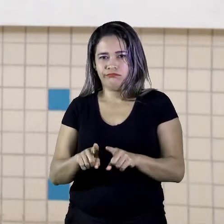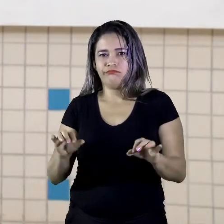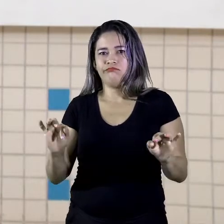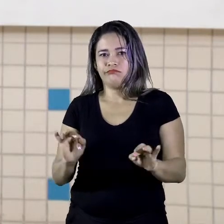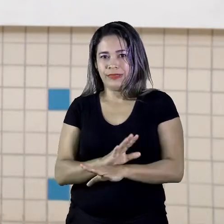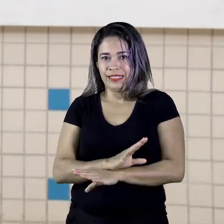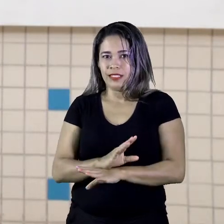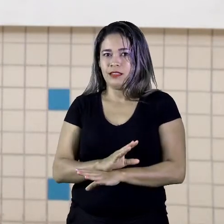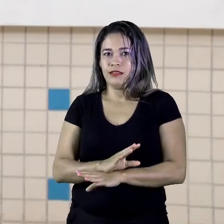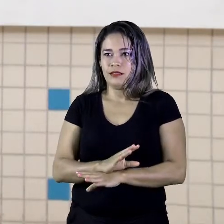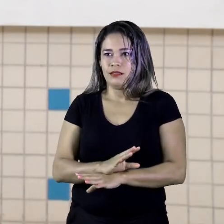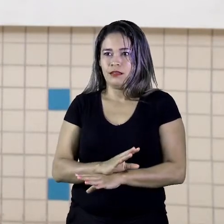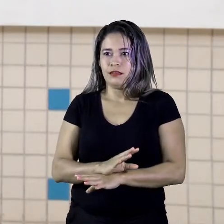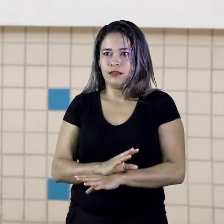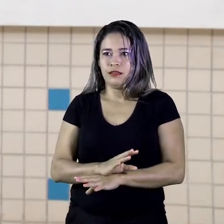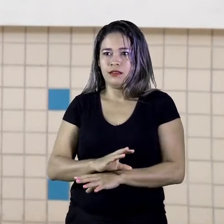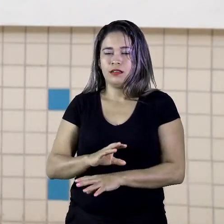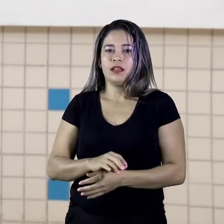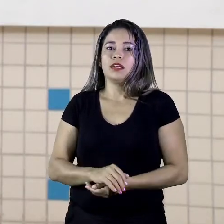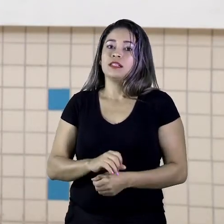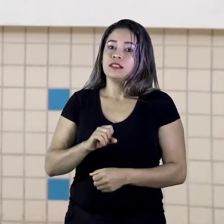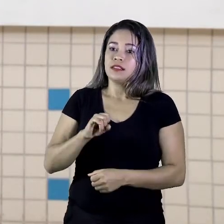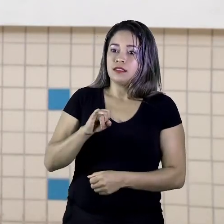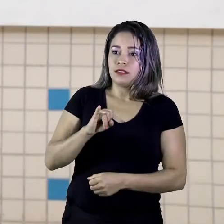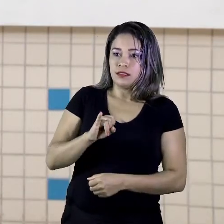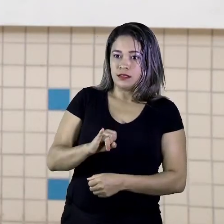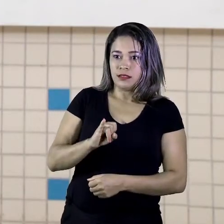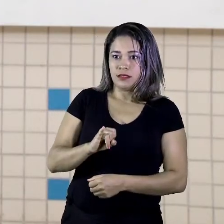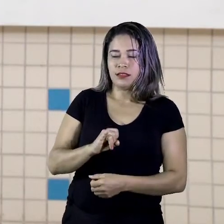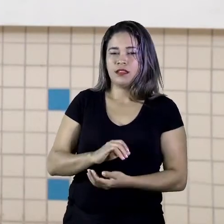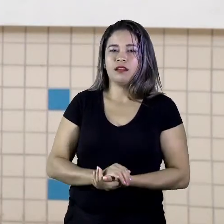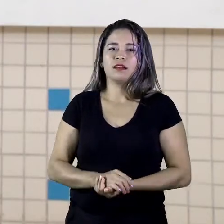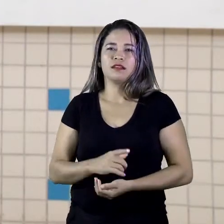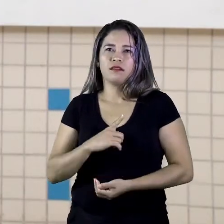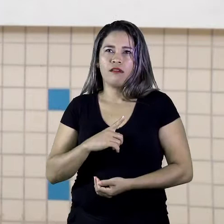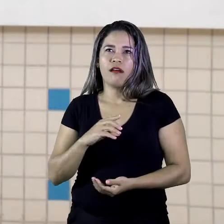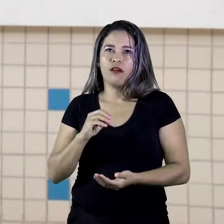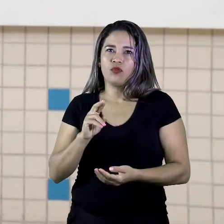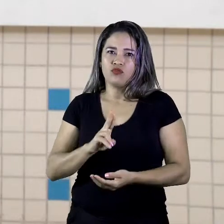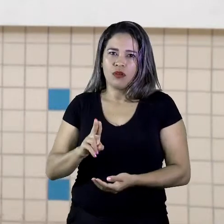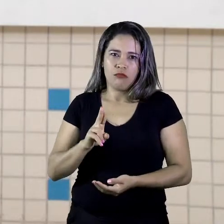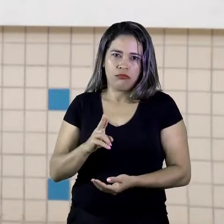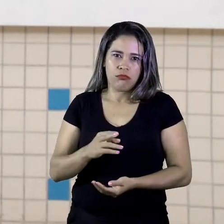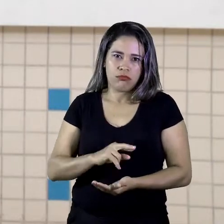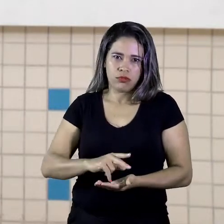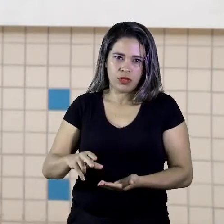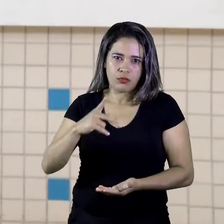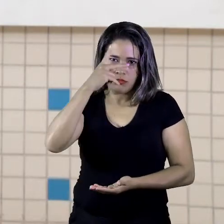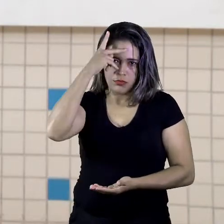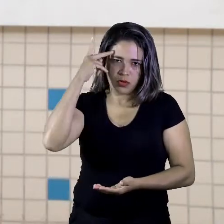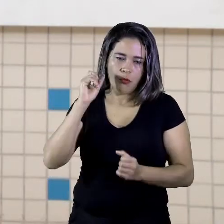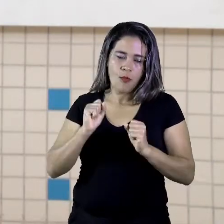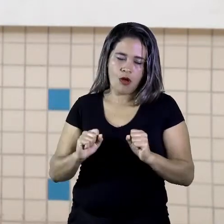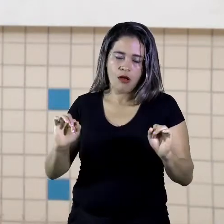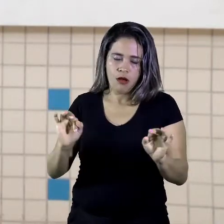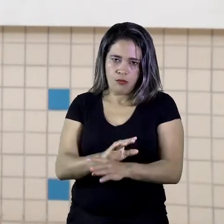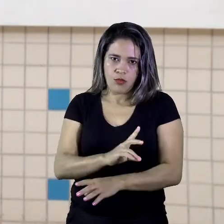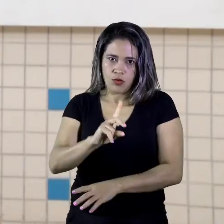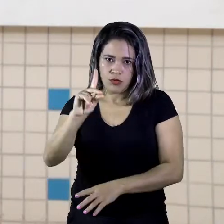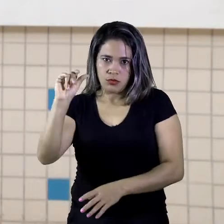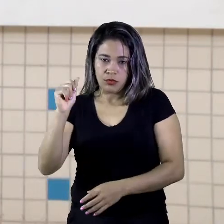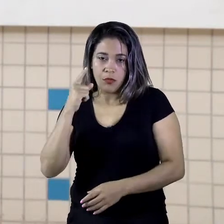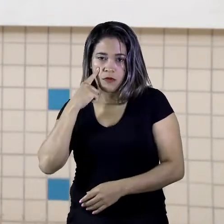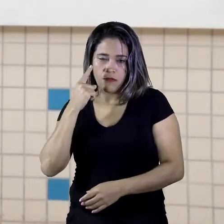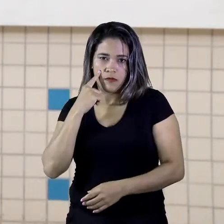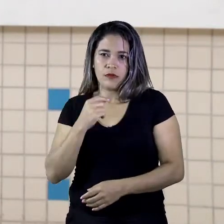nós a usarmos de maneira inadequada, realmente pode faltar água um dia. Nós vimos também a quantidade de água que